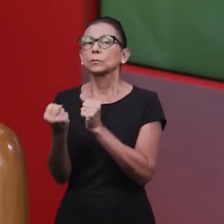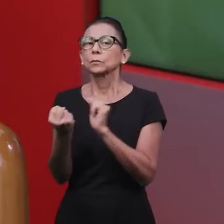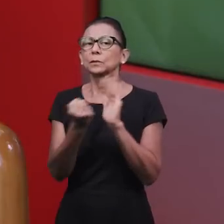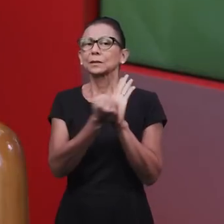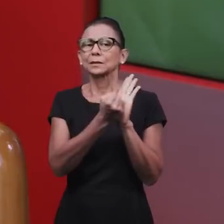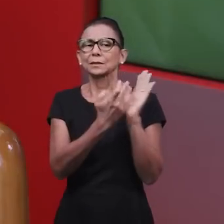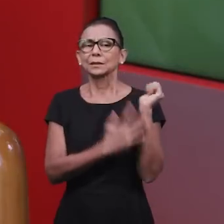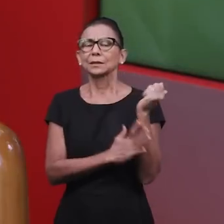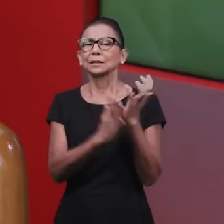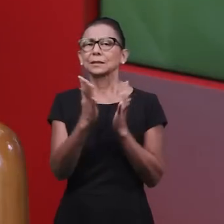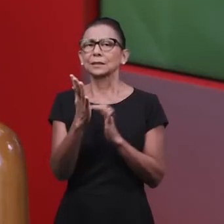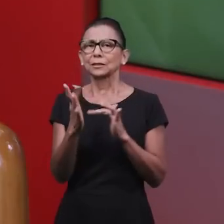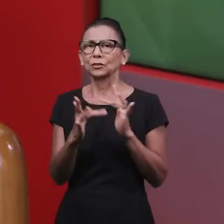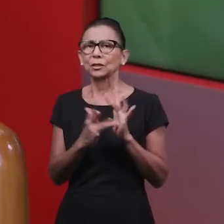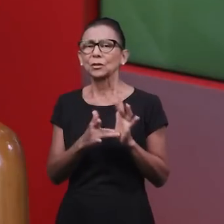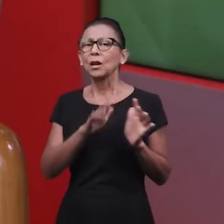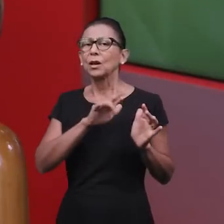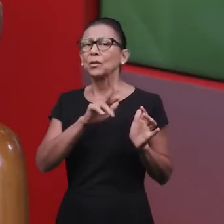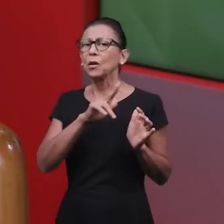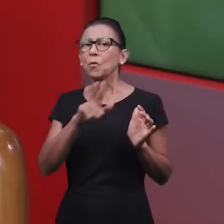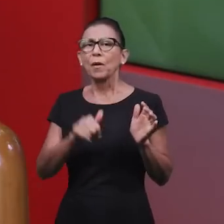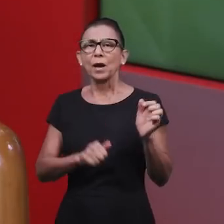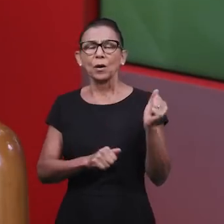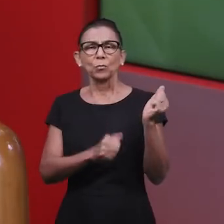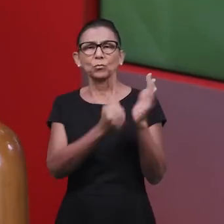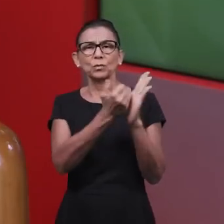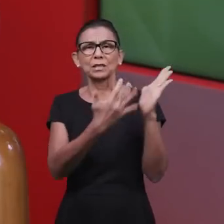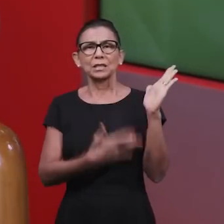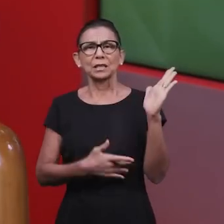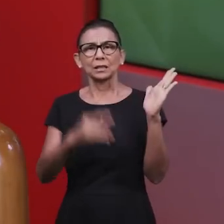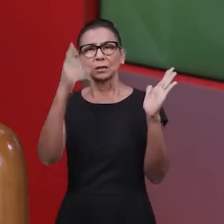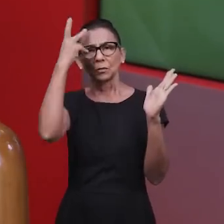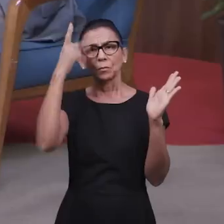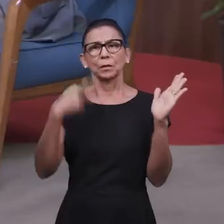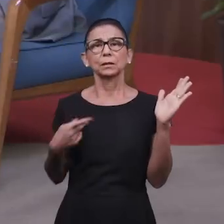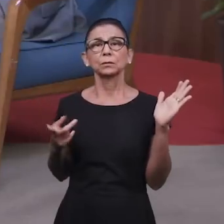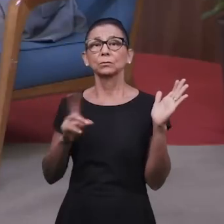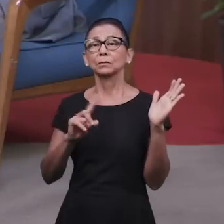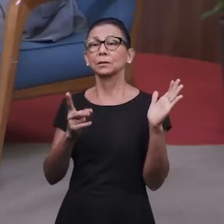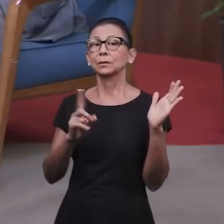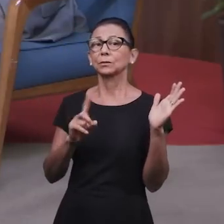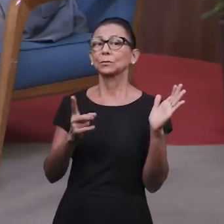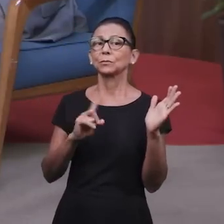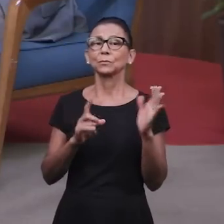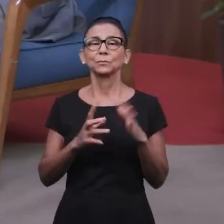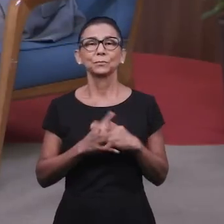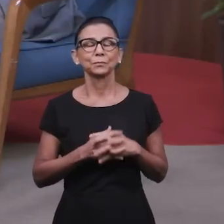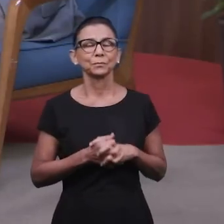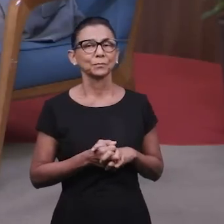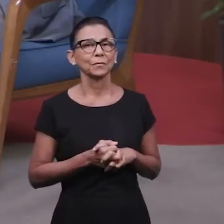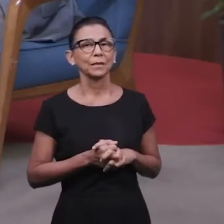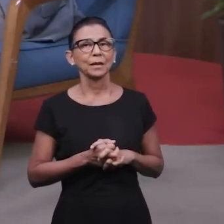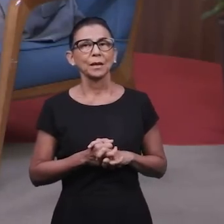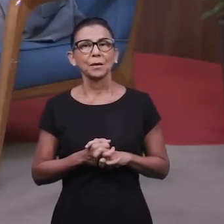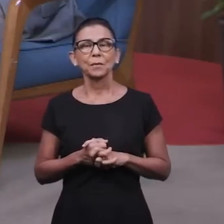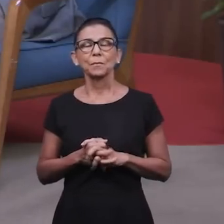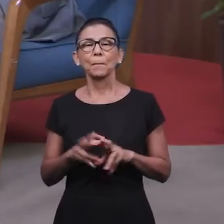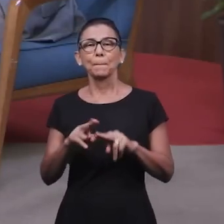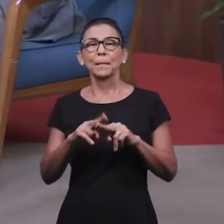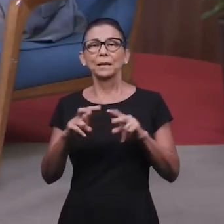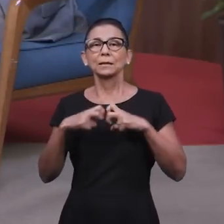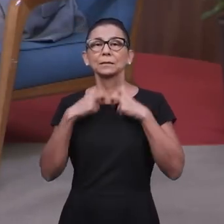não estamos clamando por um sangue biológico, porque o sangue é um tecido. Mas nós estamos clamando pelo